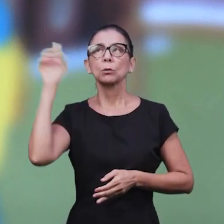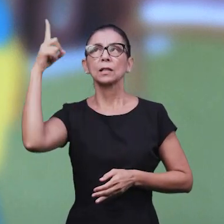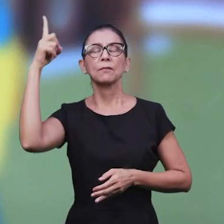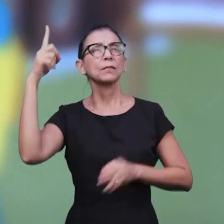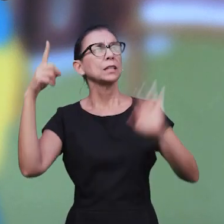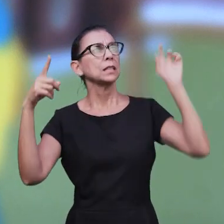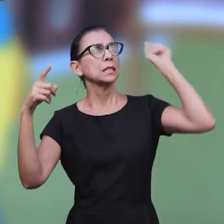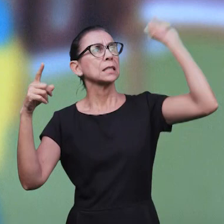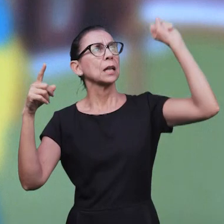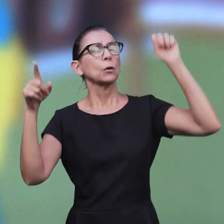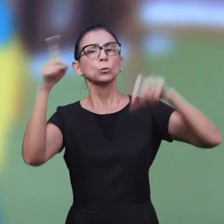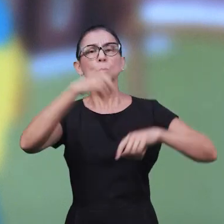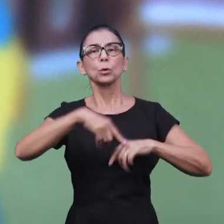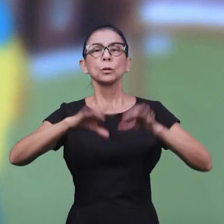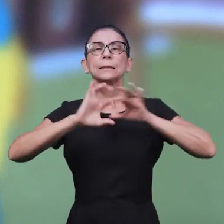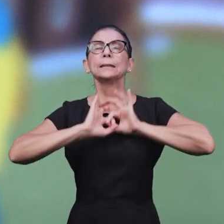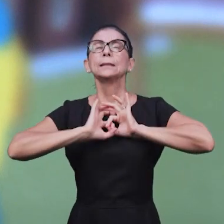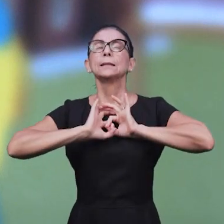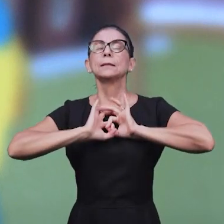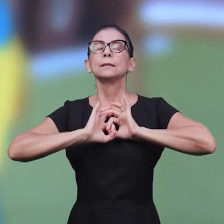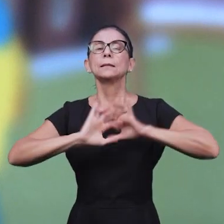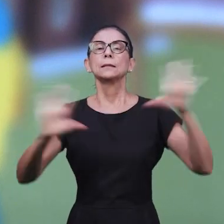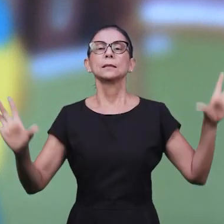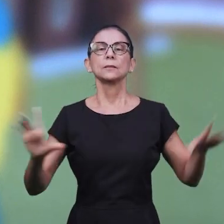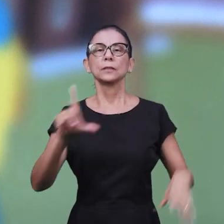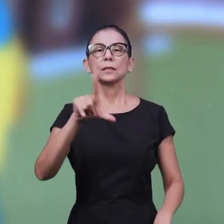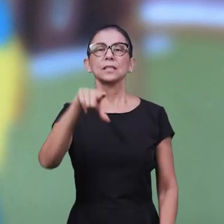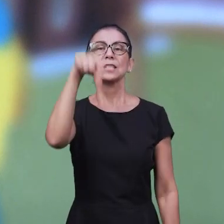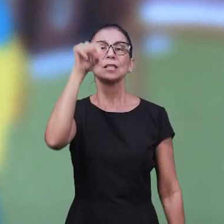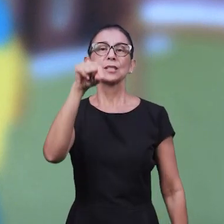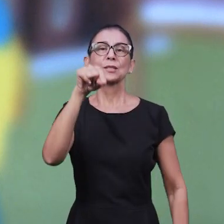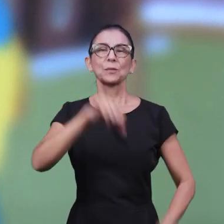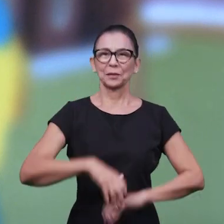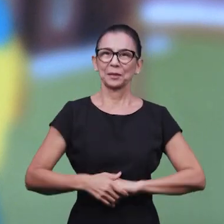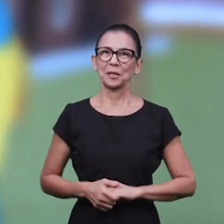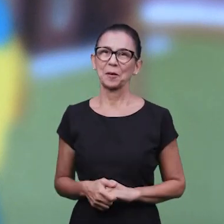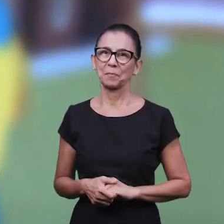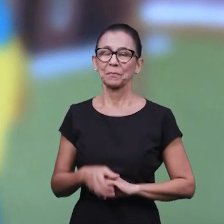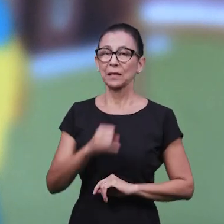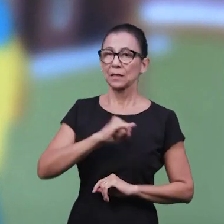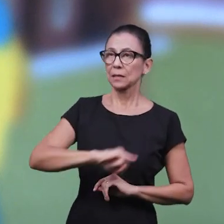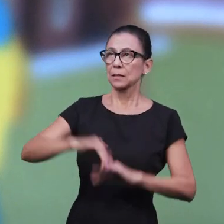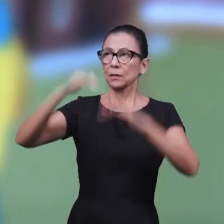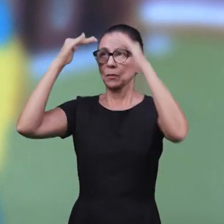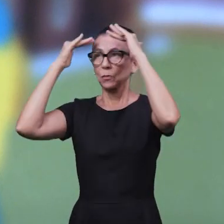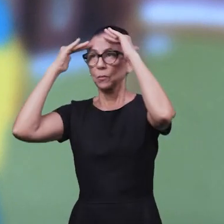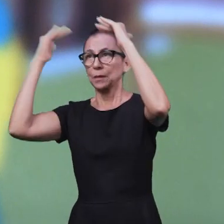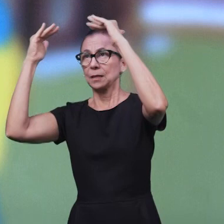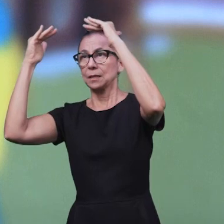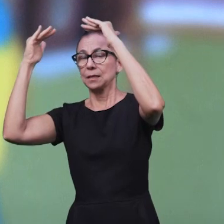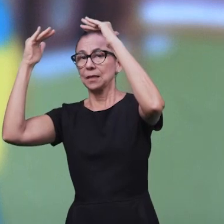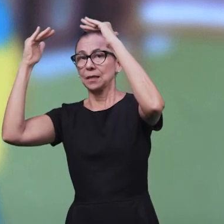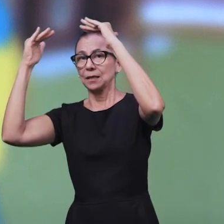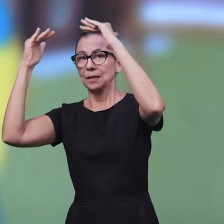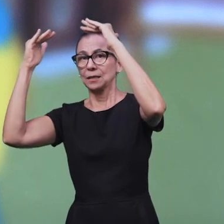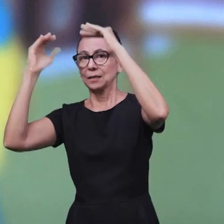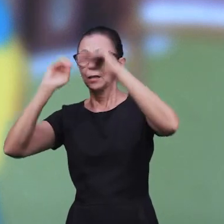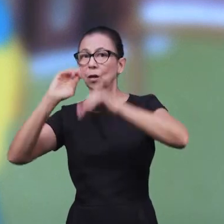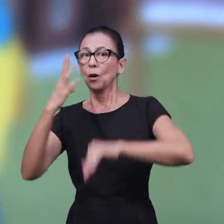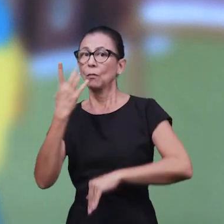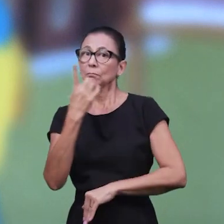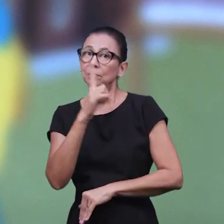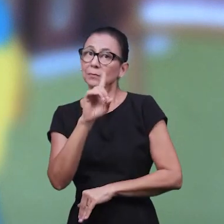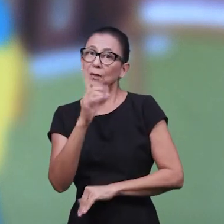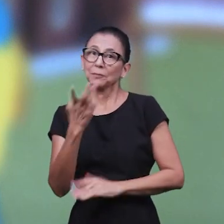que é isso, livre-arbítrio? É o direito de escolher se vamos ou não obedecer ao Senhor. É você quem